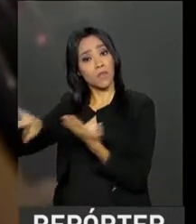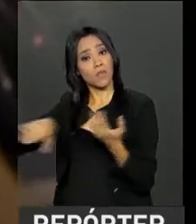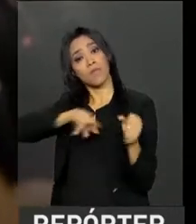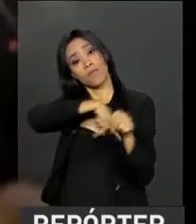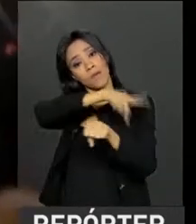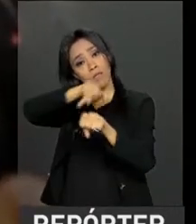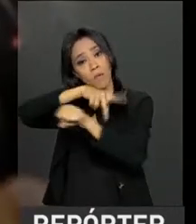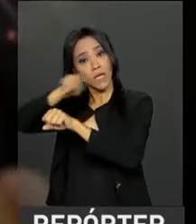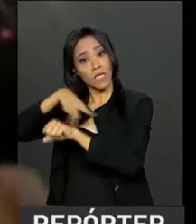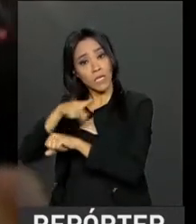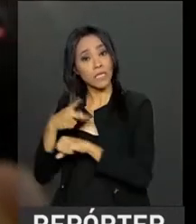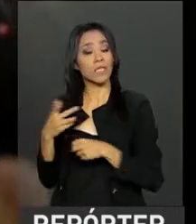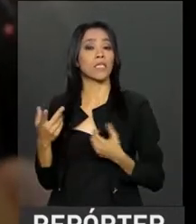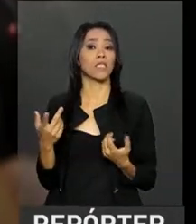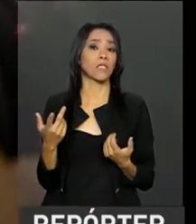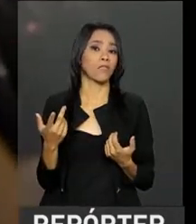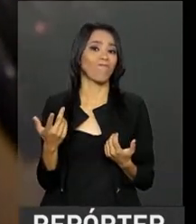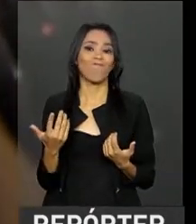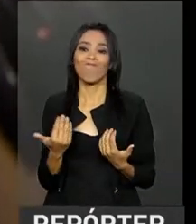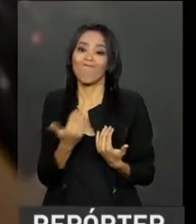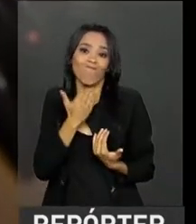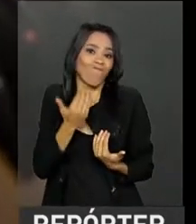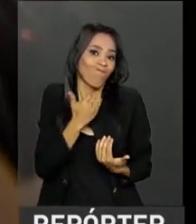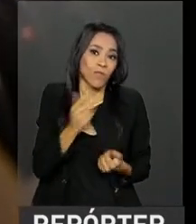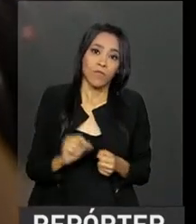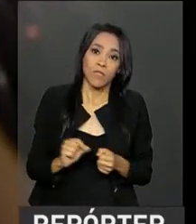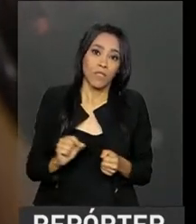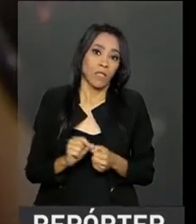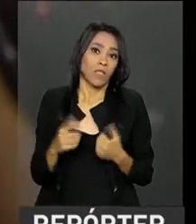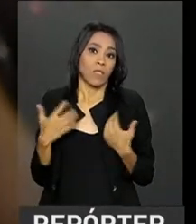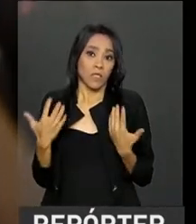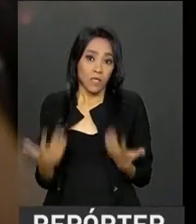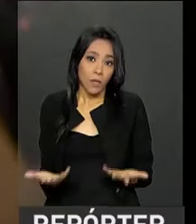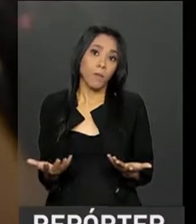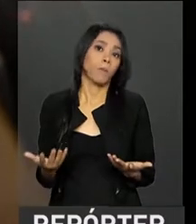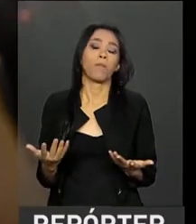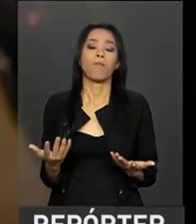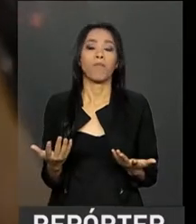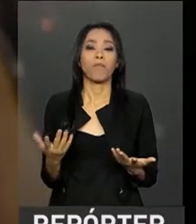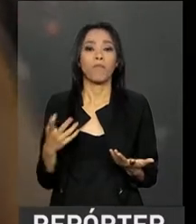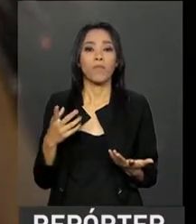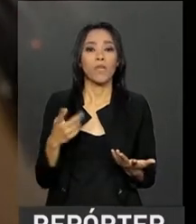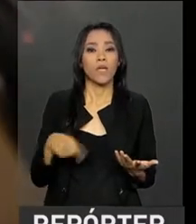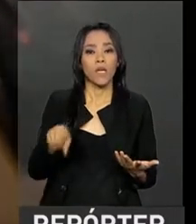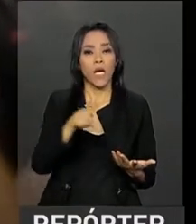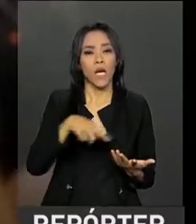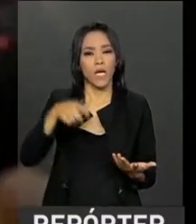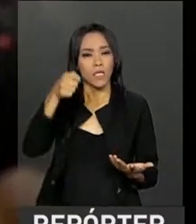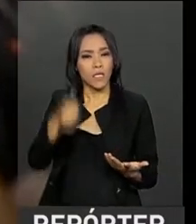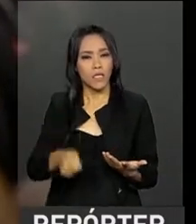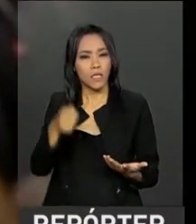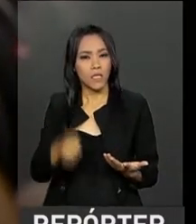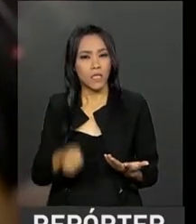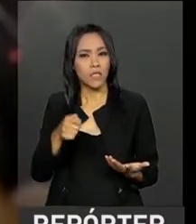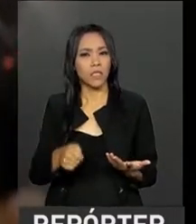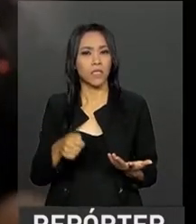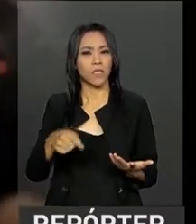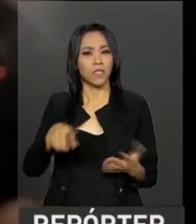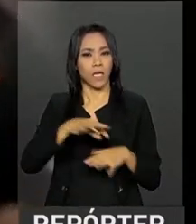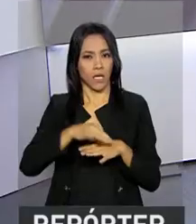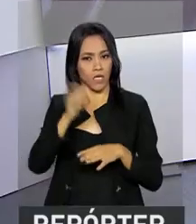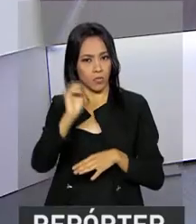embargar não o fizeram e portanto revelando a exigir teza da casa